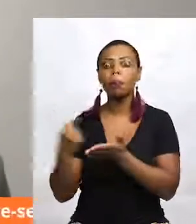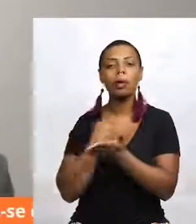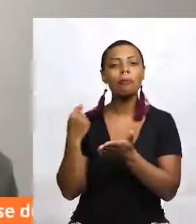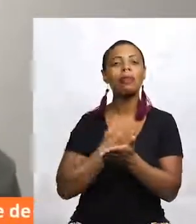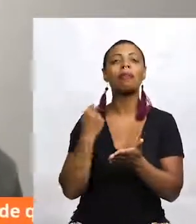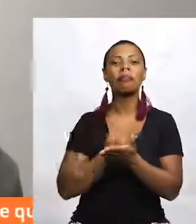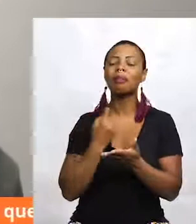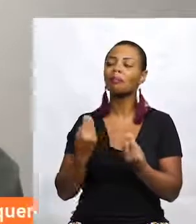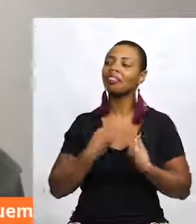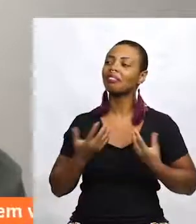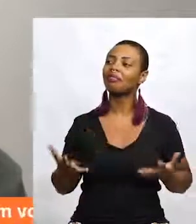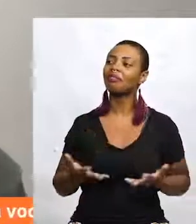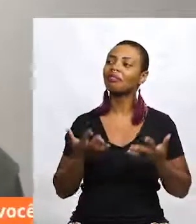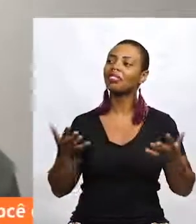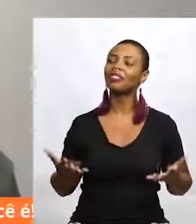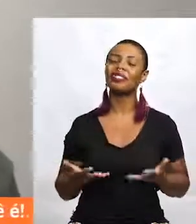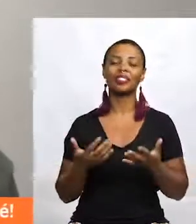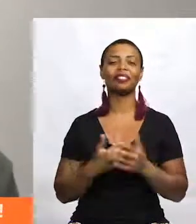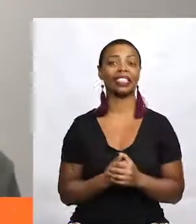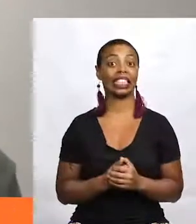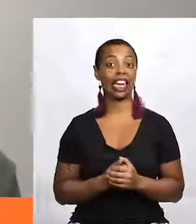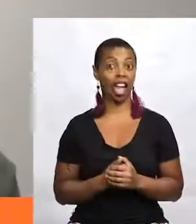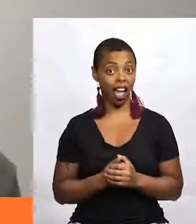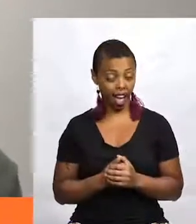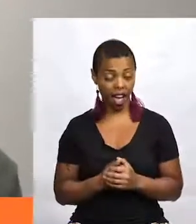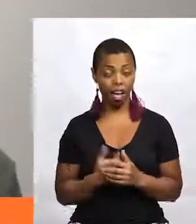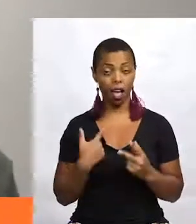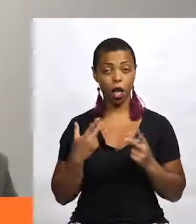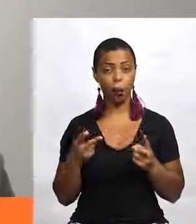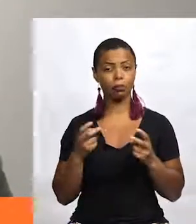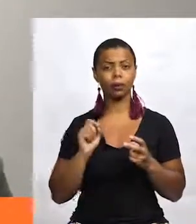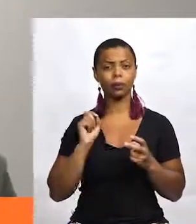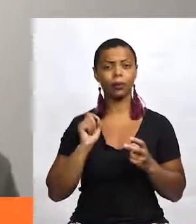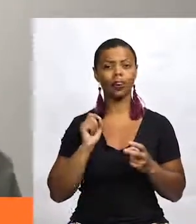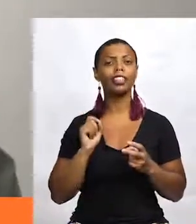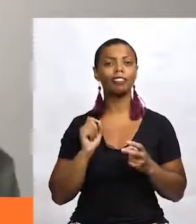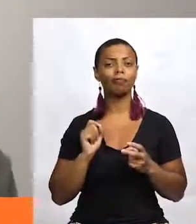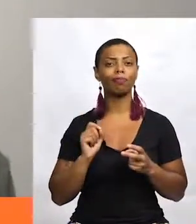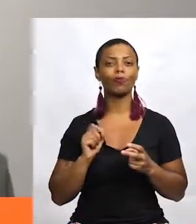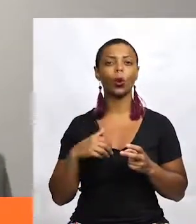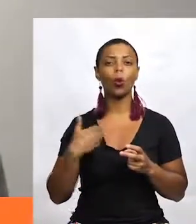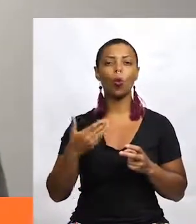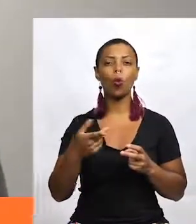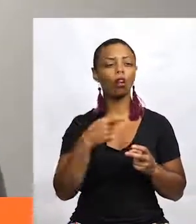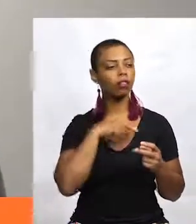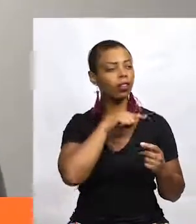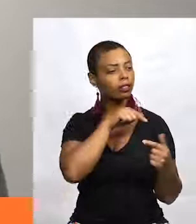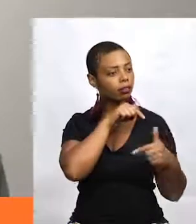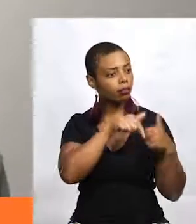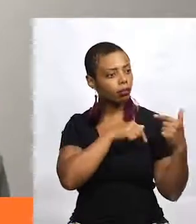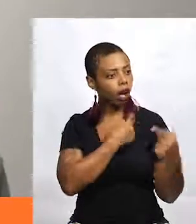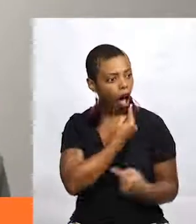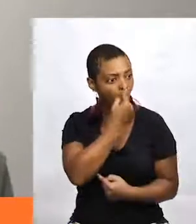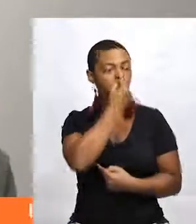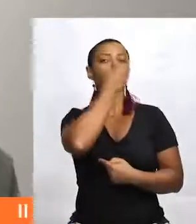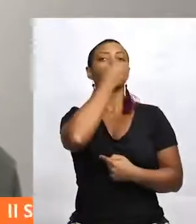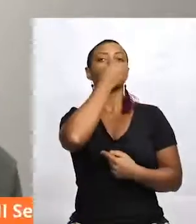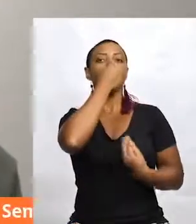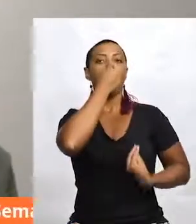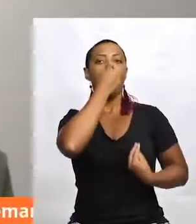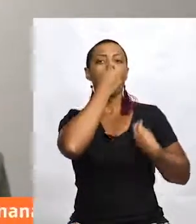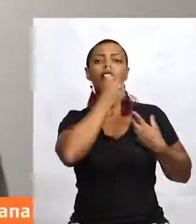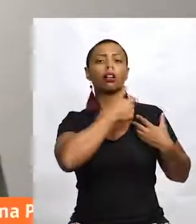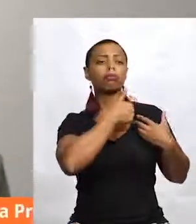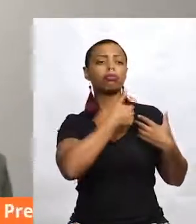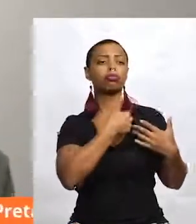como exemplo, e eu percebo que é muito claro que quando a gente se identifica com aquilo, a nossa vida segue um